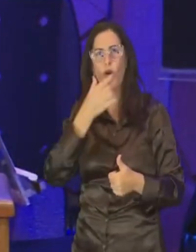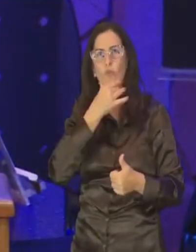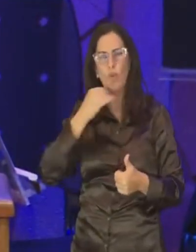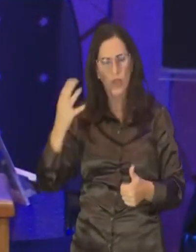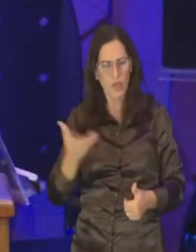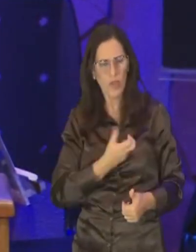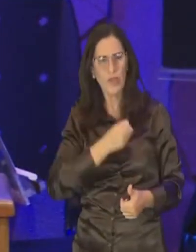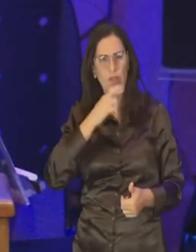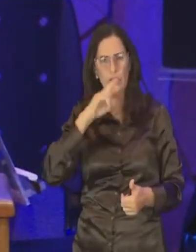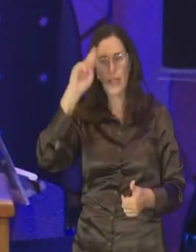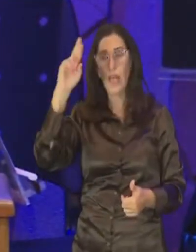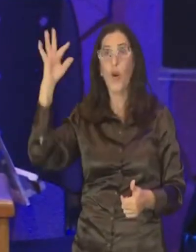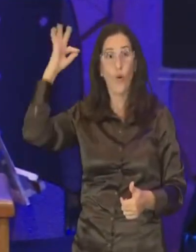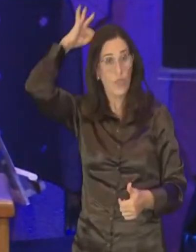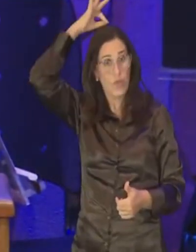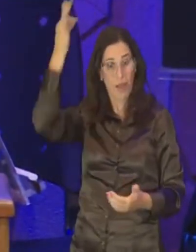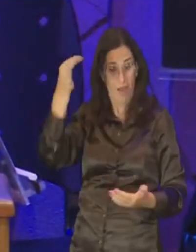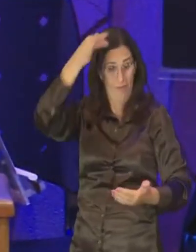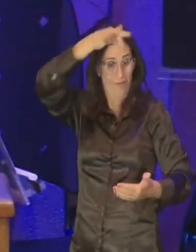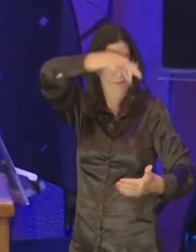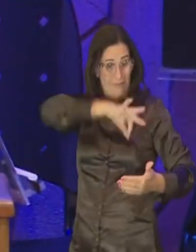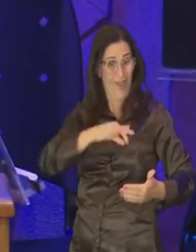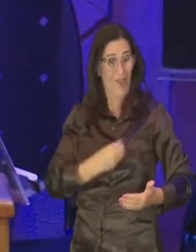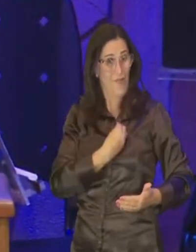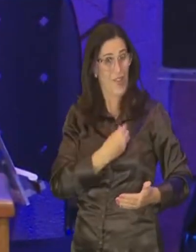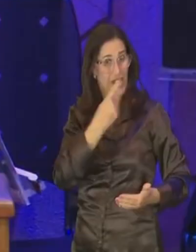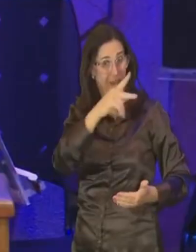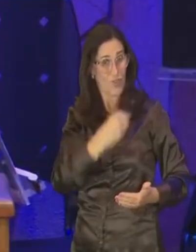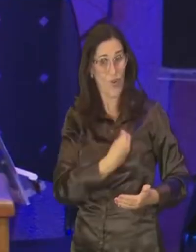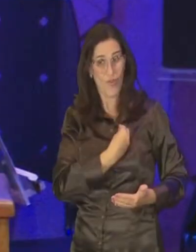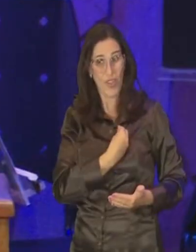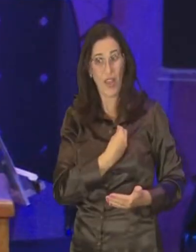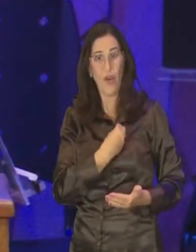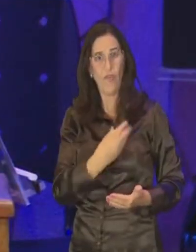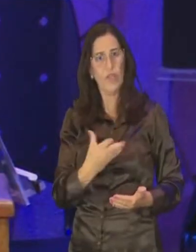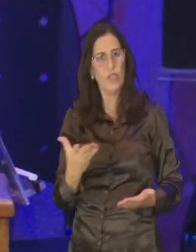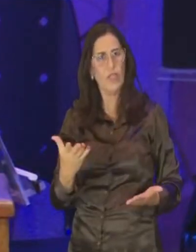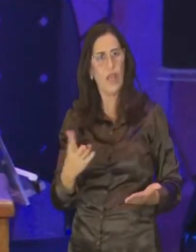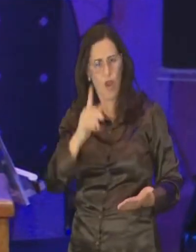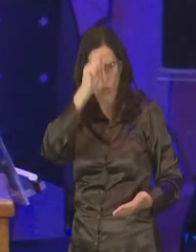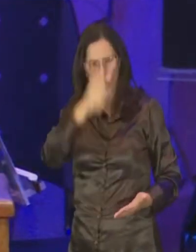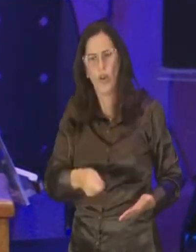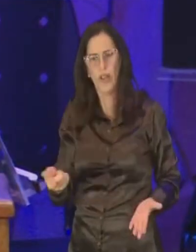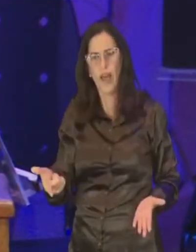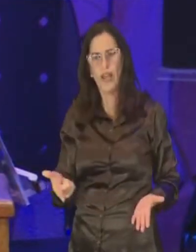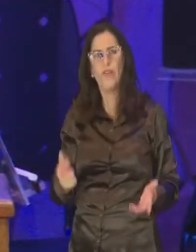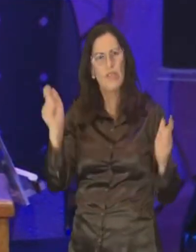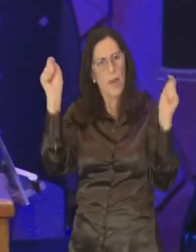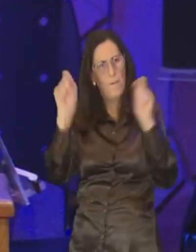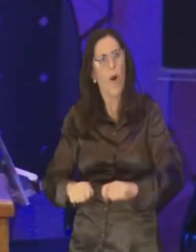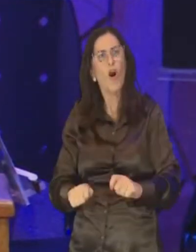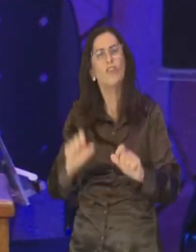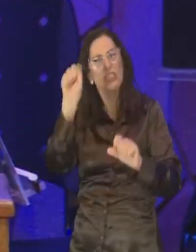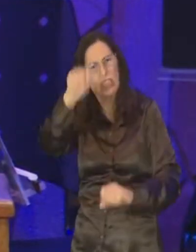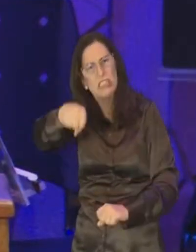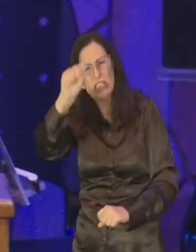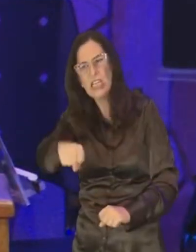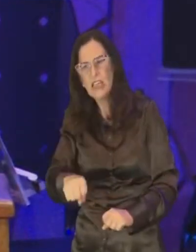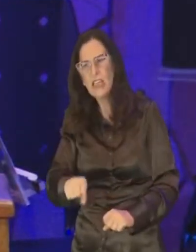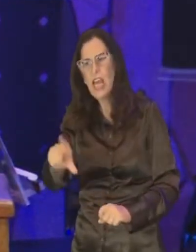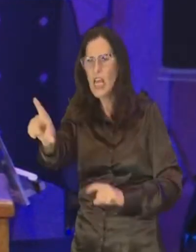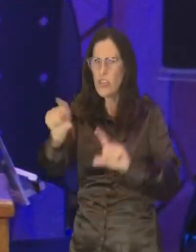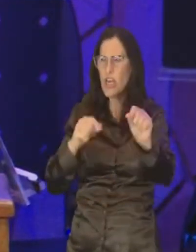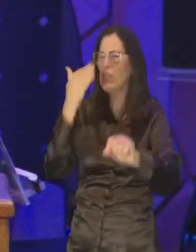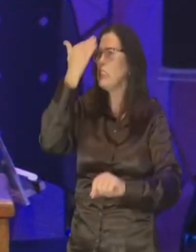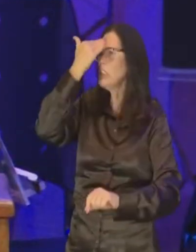suficiente Salvador, o Espírito Santo de Deus habita em você, você tem essa autoridade e você pode sim